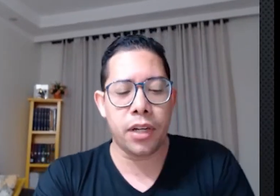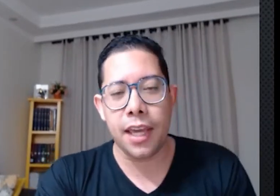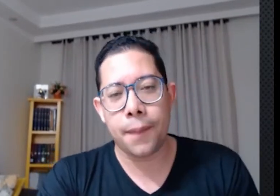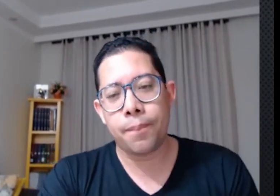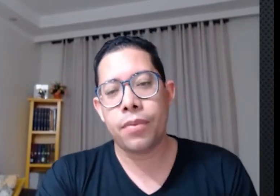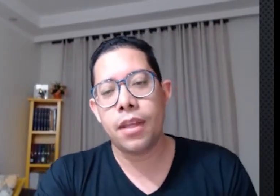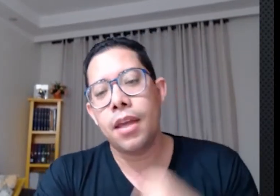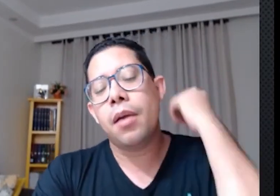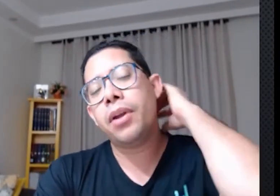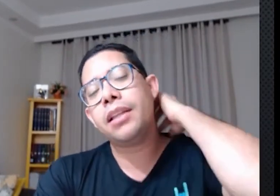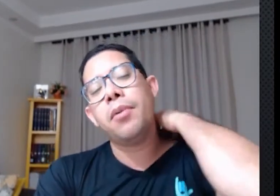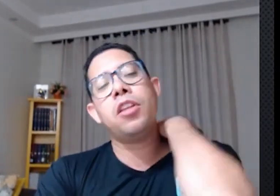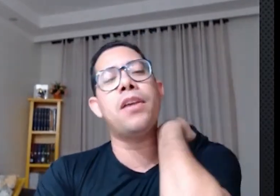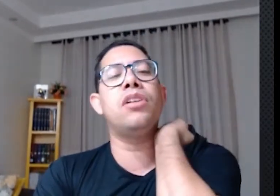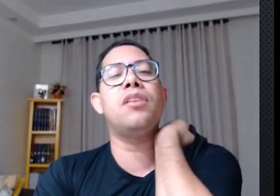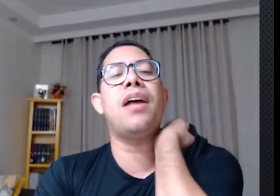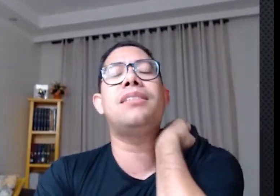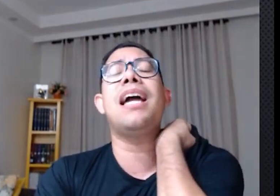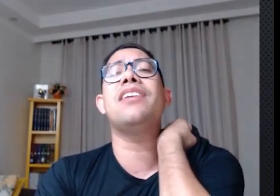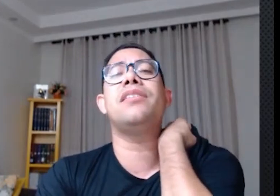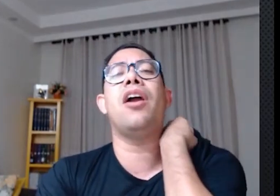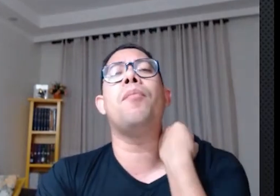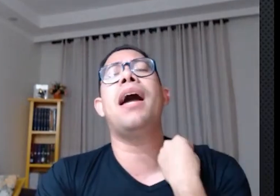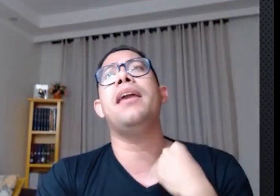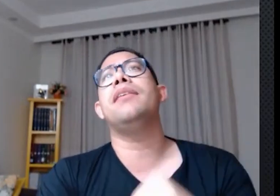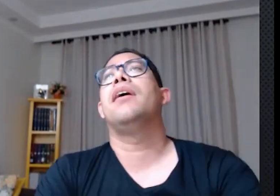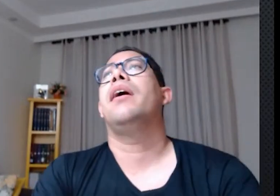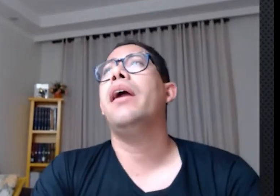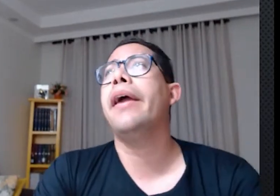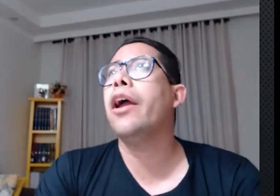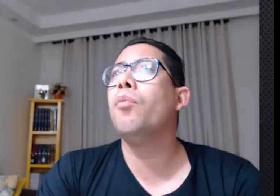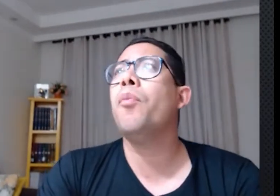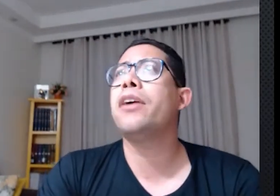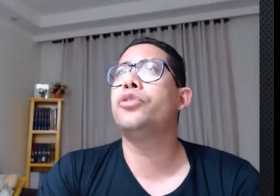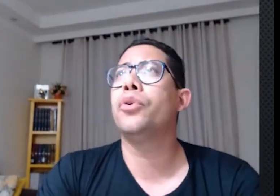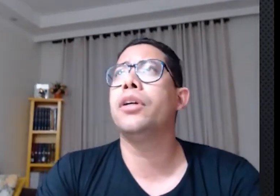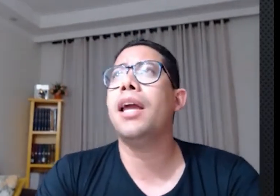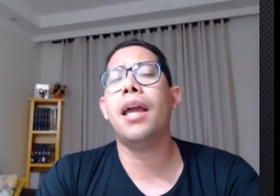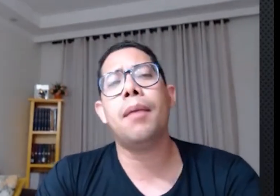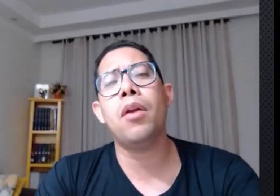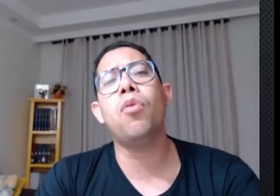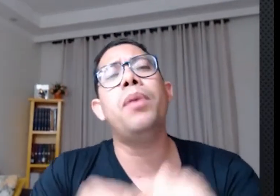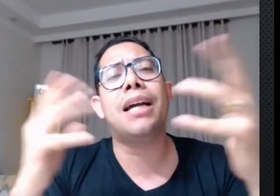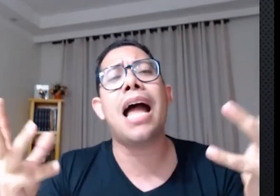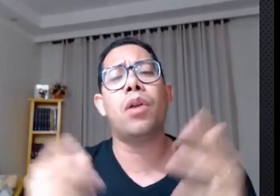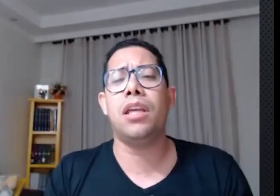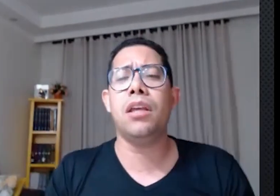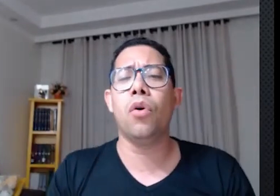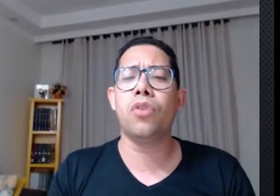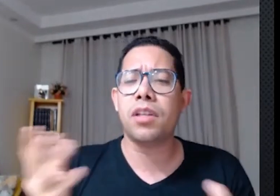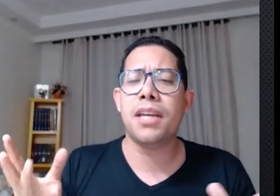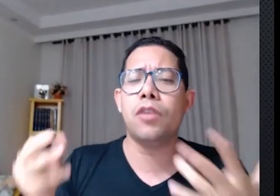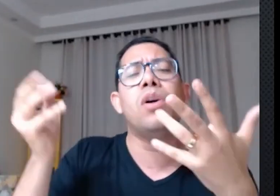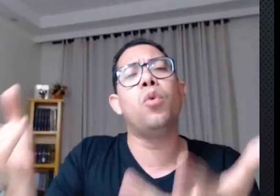isso. Por quê? Porque tem muitas pessoas que falam assim, ah, Gesiel, mas o meu pastor é meio complicado